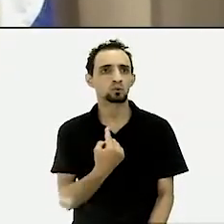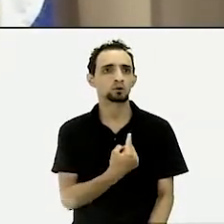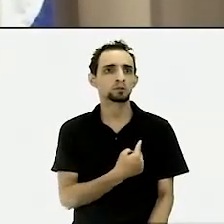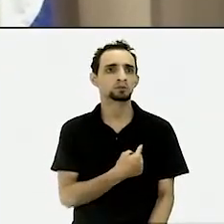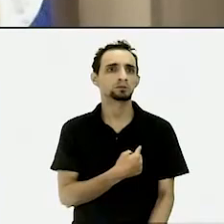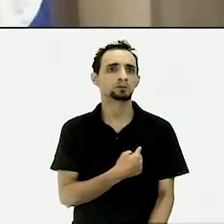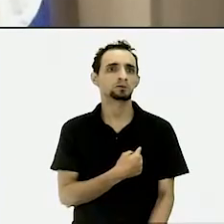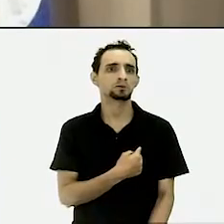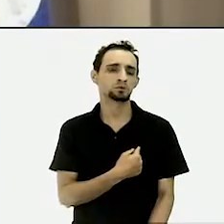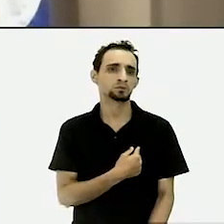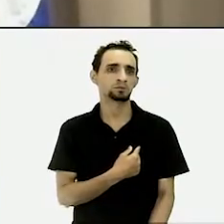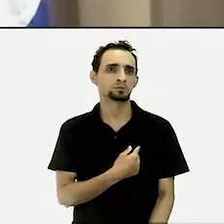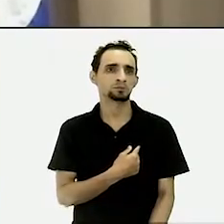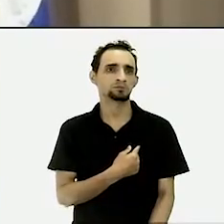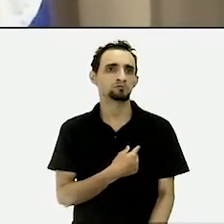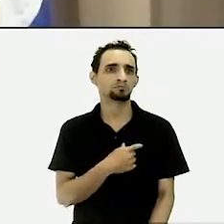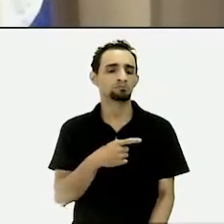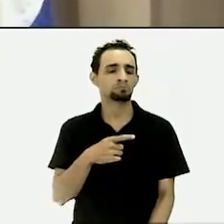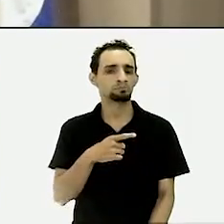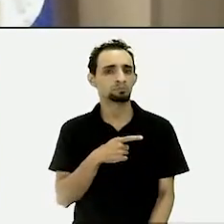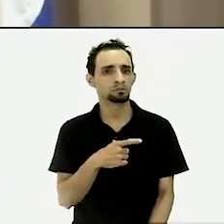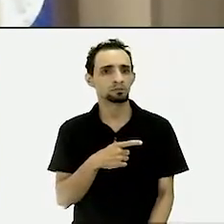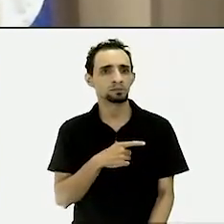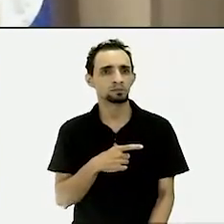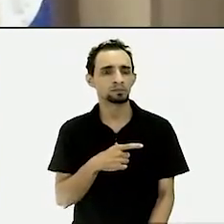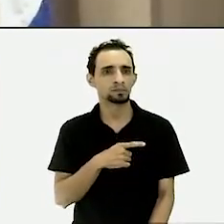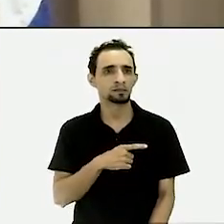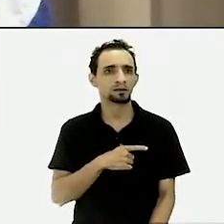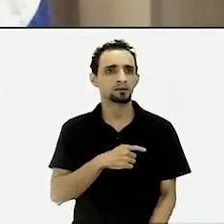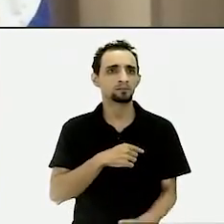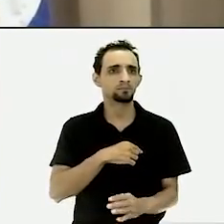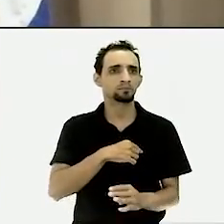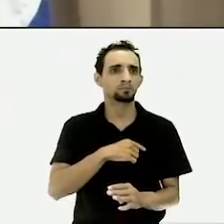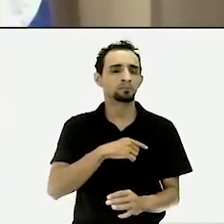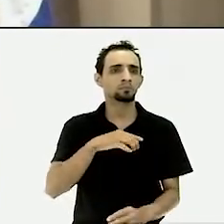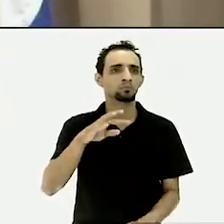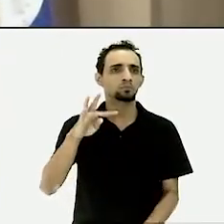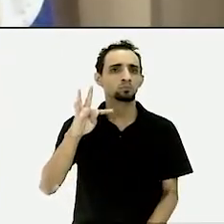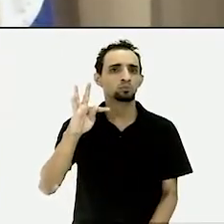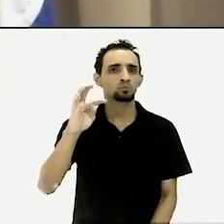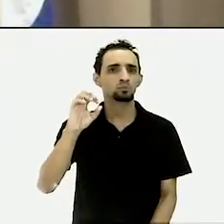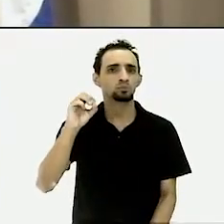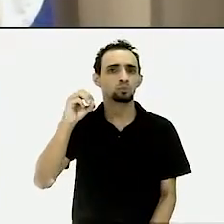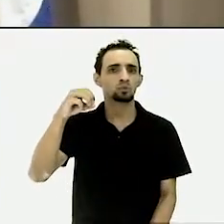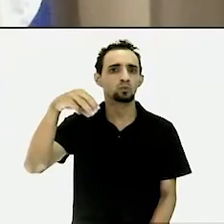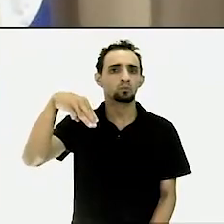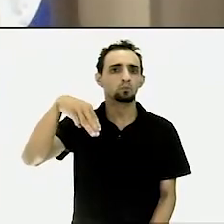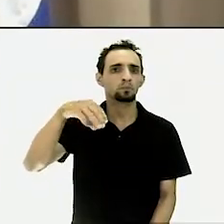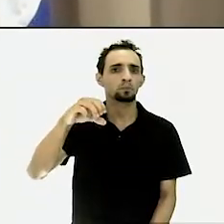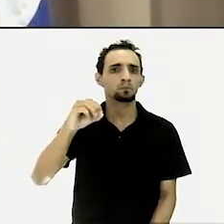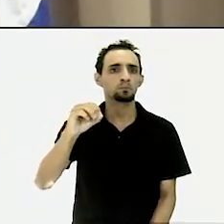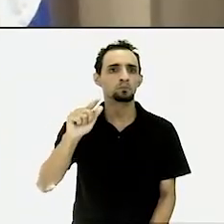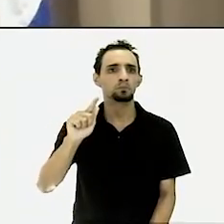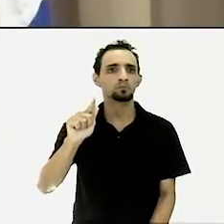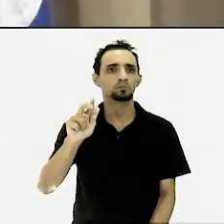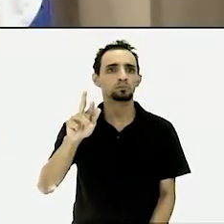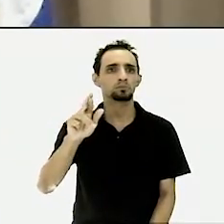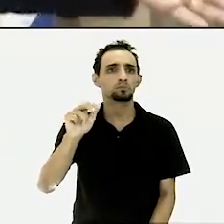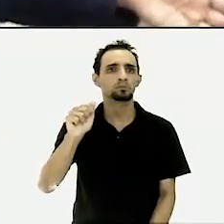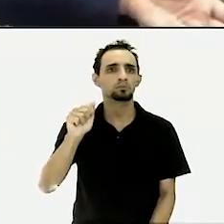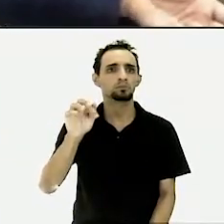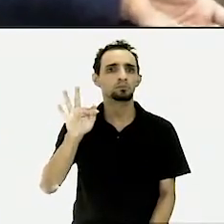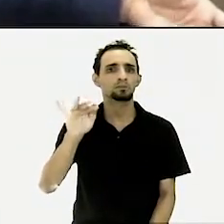para Bauru para fazer uma tomografia, se nós já tínhamos no corredor do lado de lá da sala